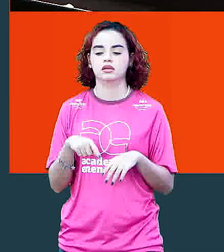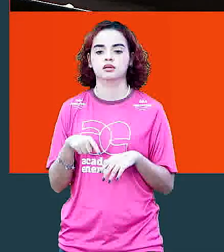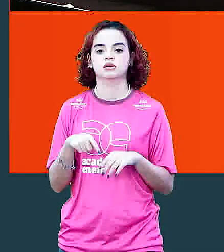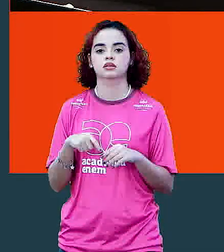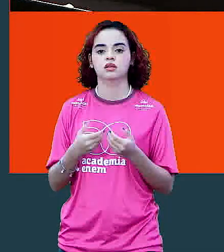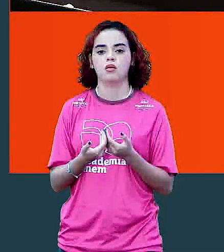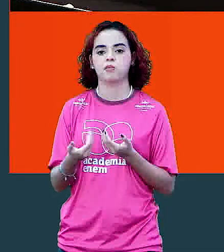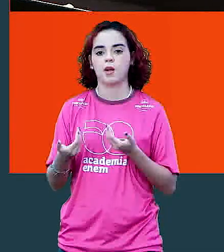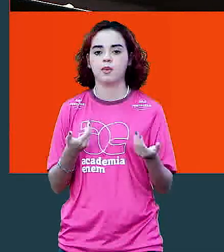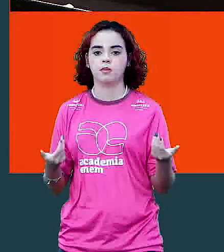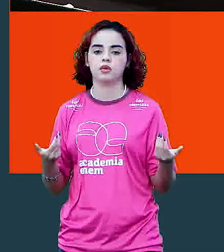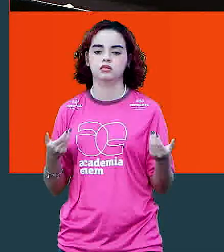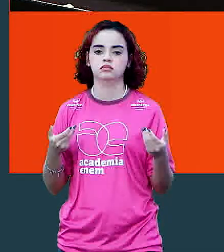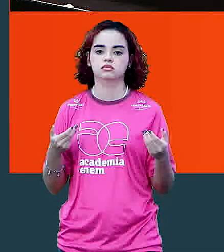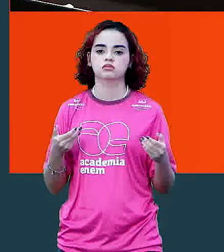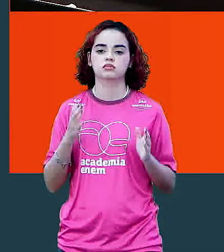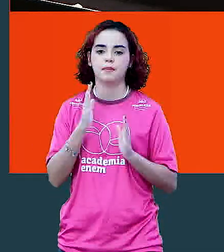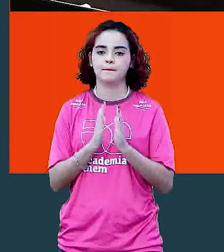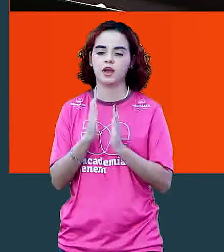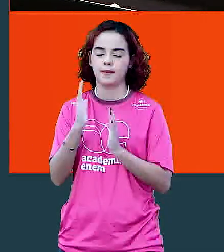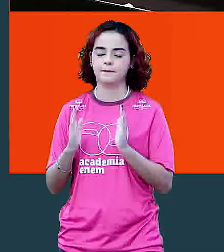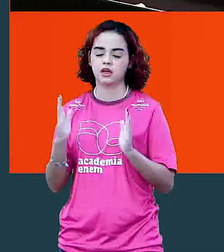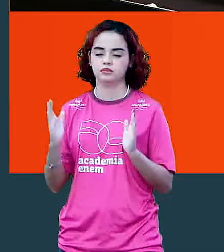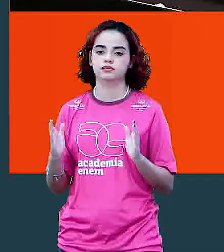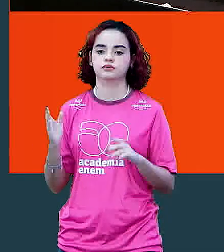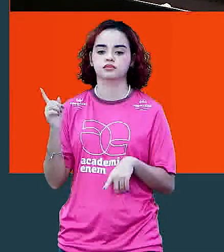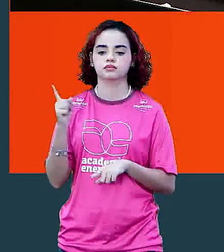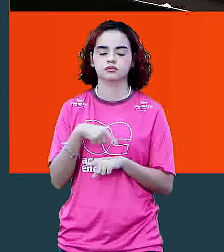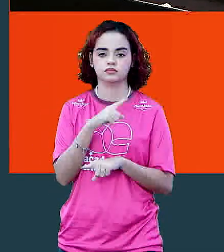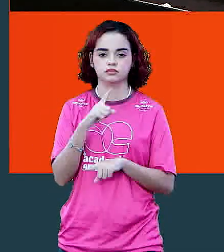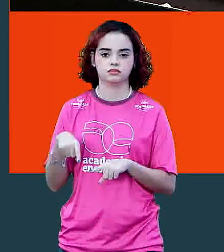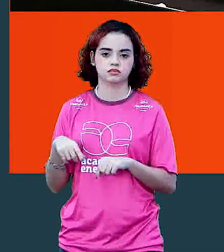simples, escreve fracionado.